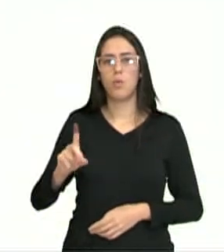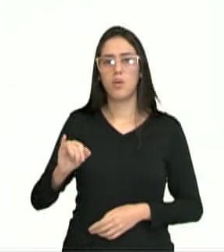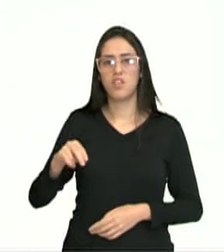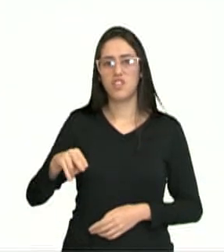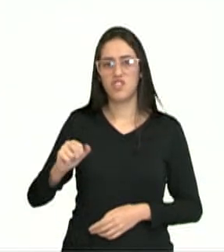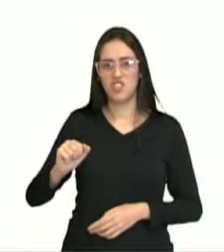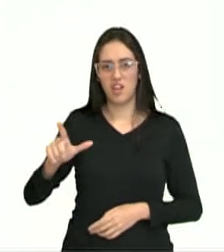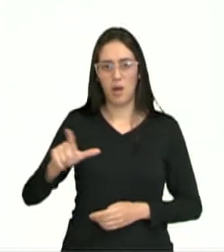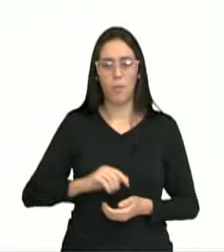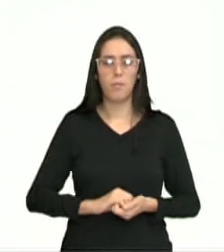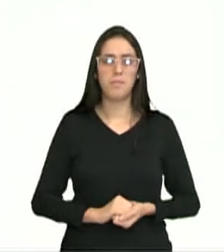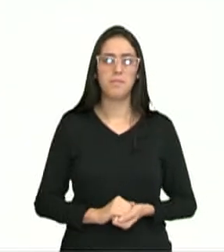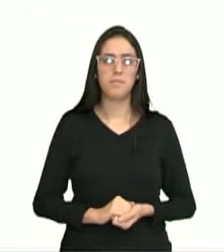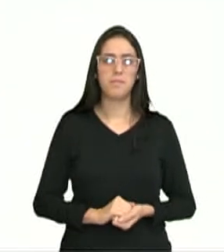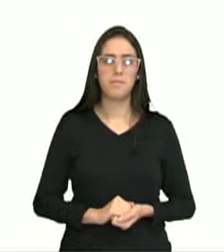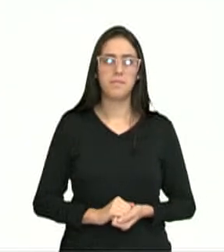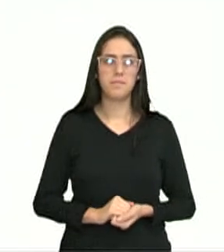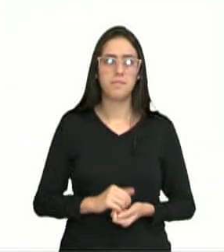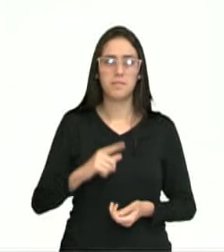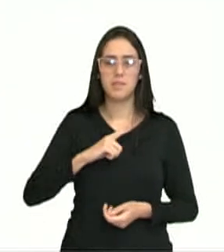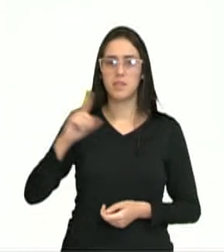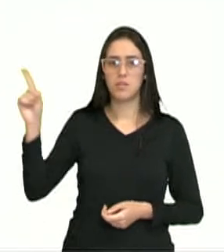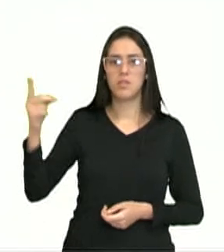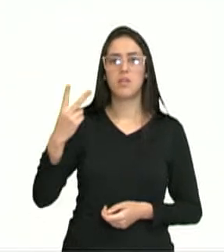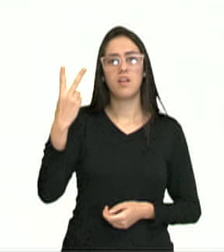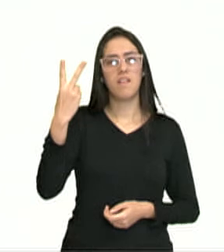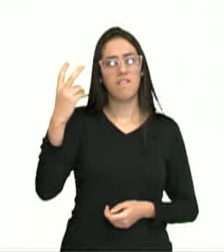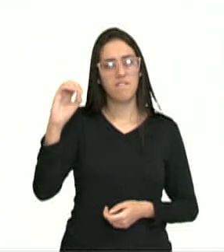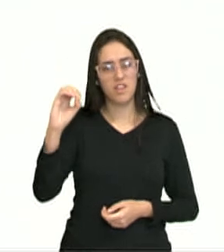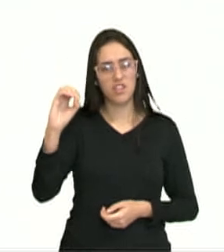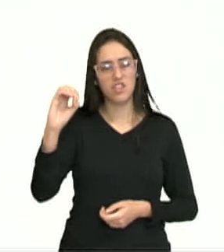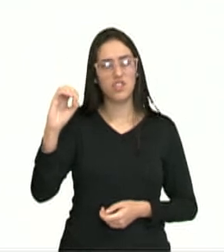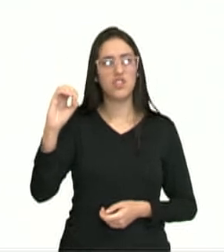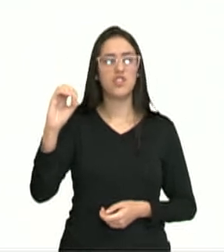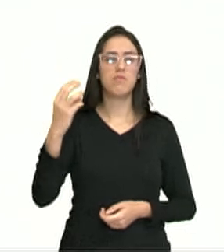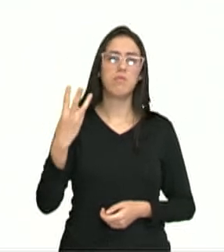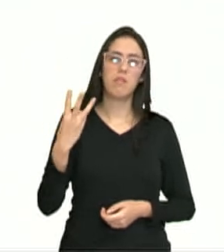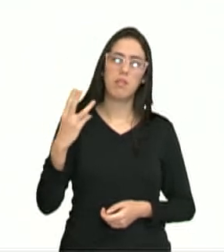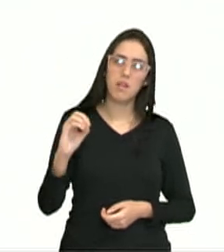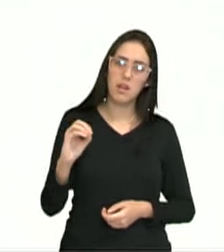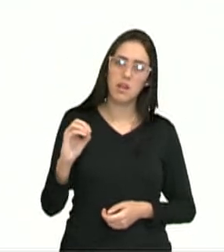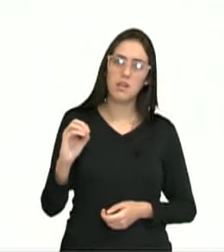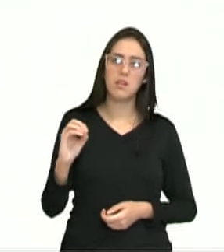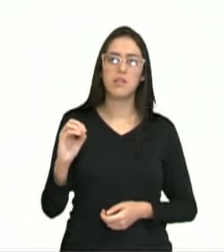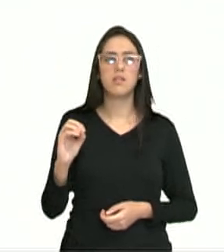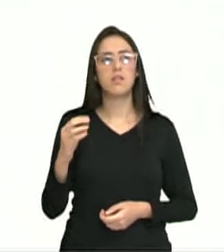do 20º ali, ó, 20º, 30º,